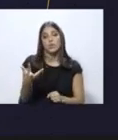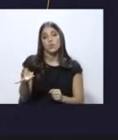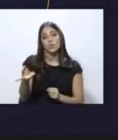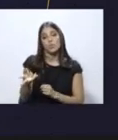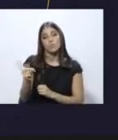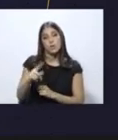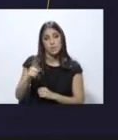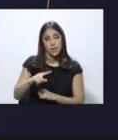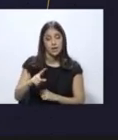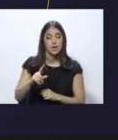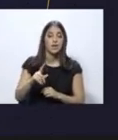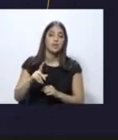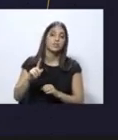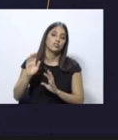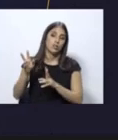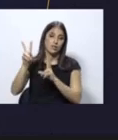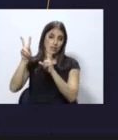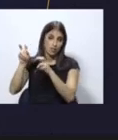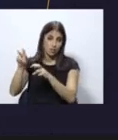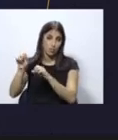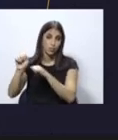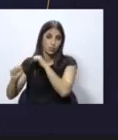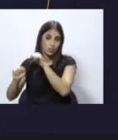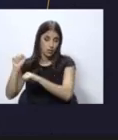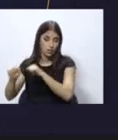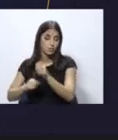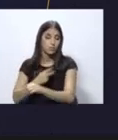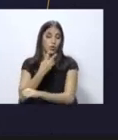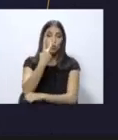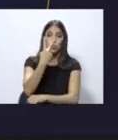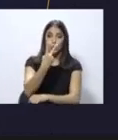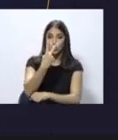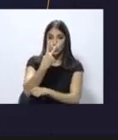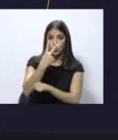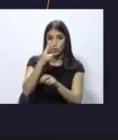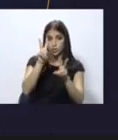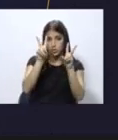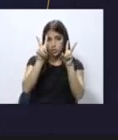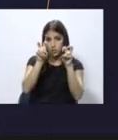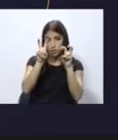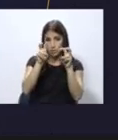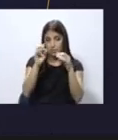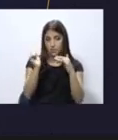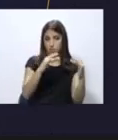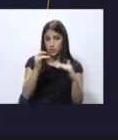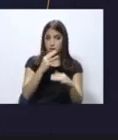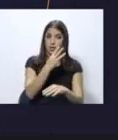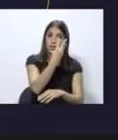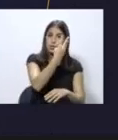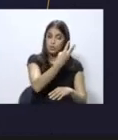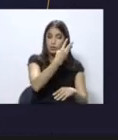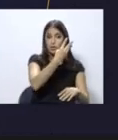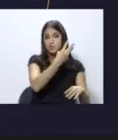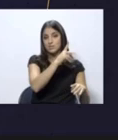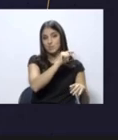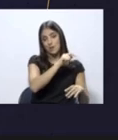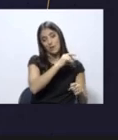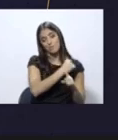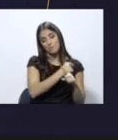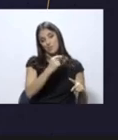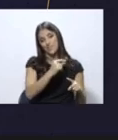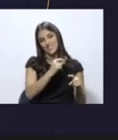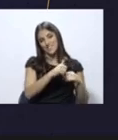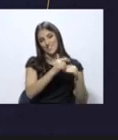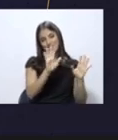a dobradinha, porque ganhamos a geral individual e ganhamos a classificação por equipas, e eu até me atrevo a dizer que foi o triplete, porque depois na classificação